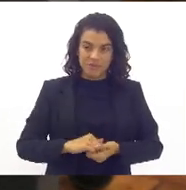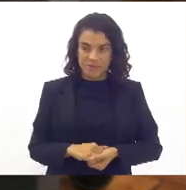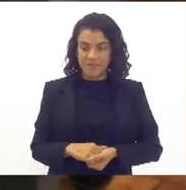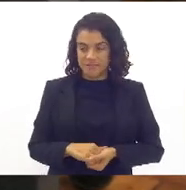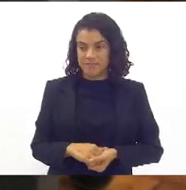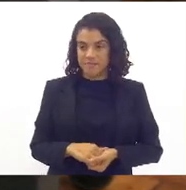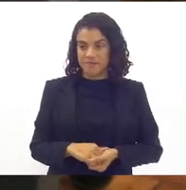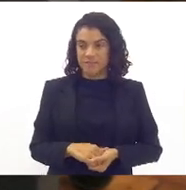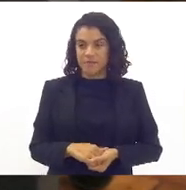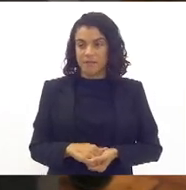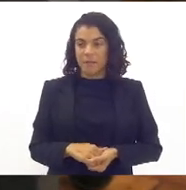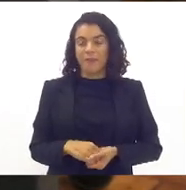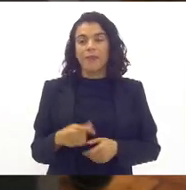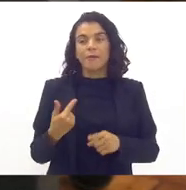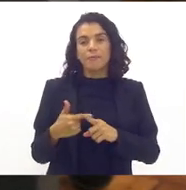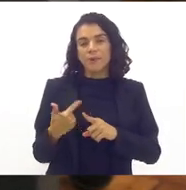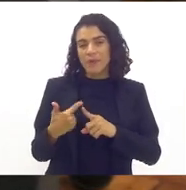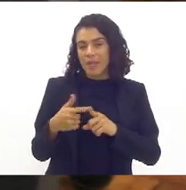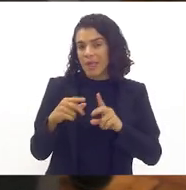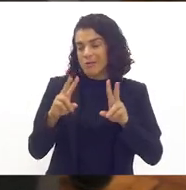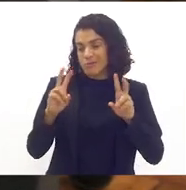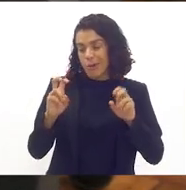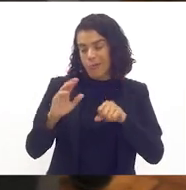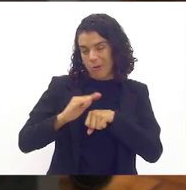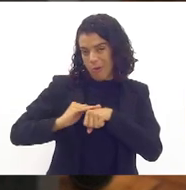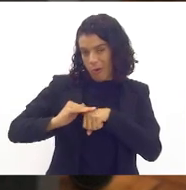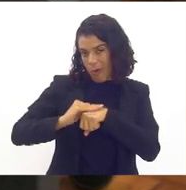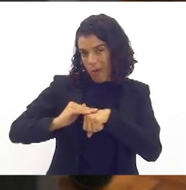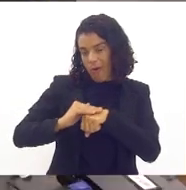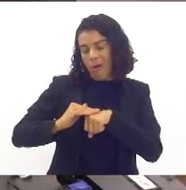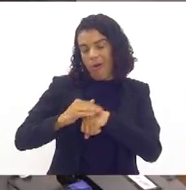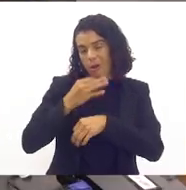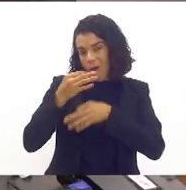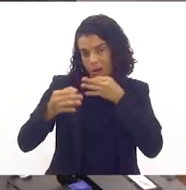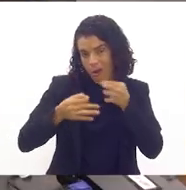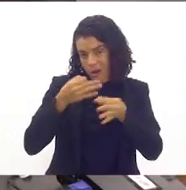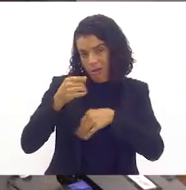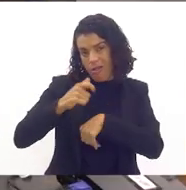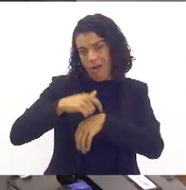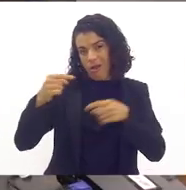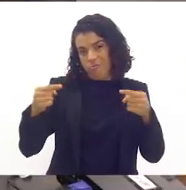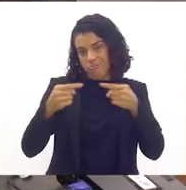nos encaminha. Porque os comentários farei no tempo devido.